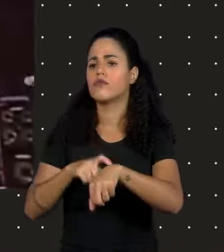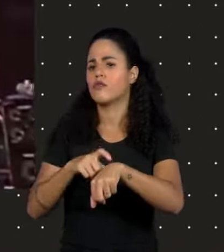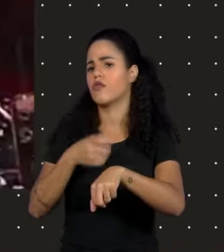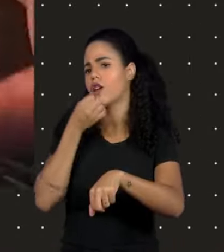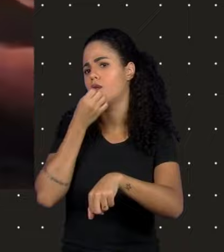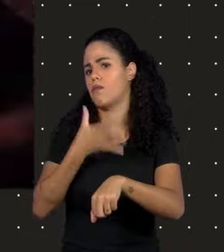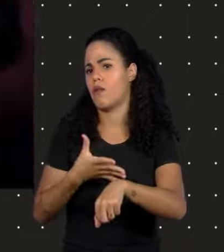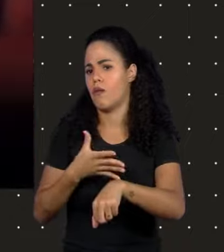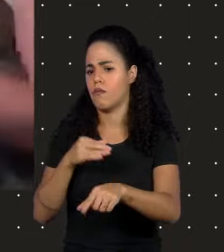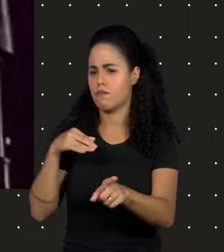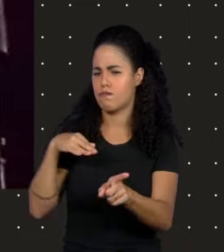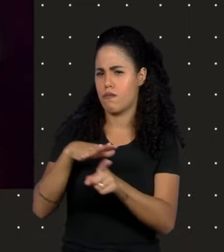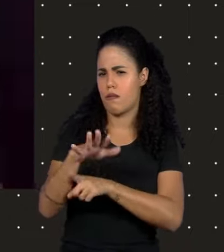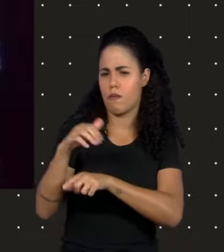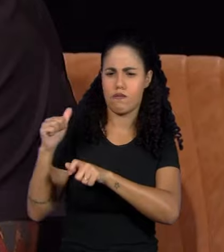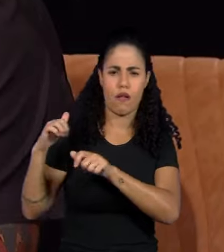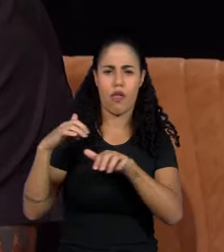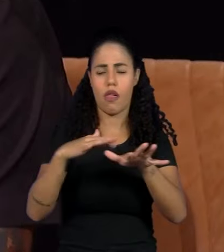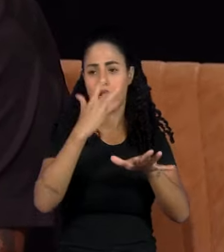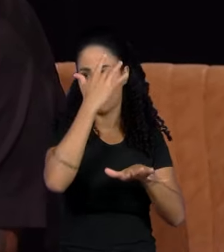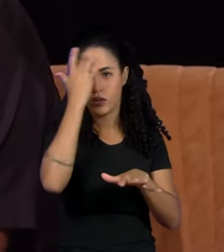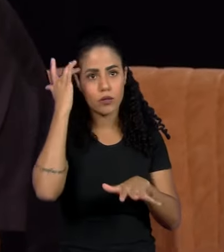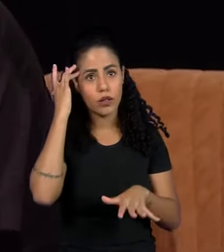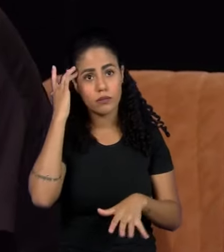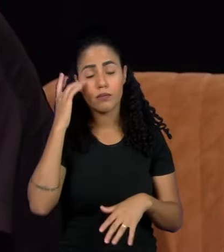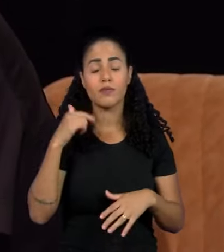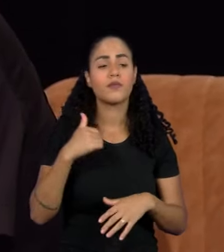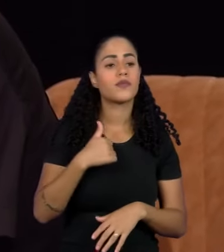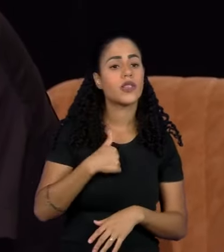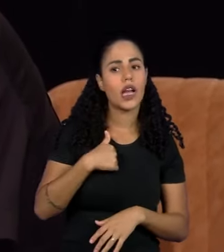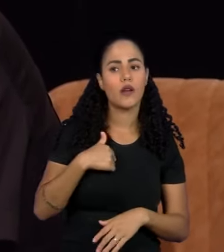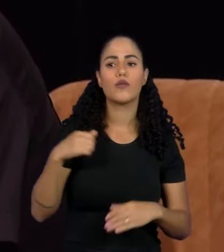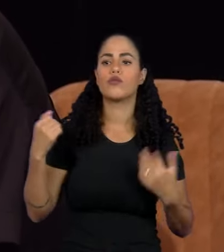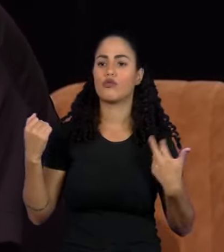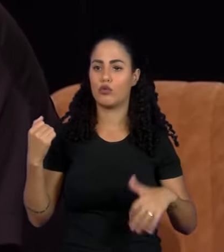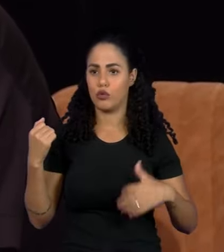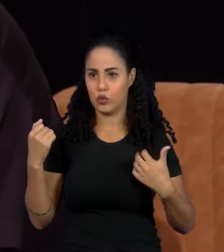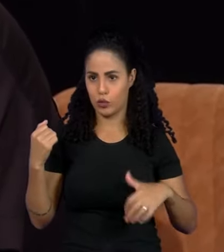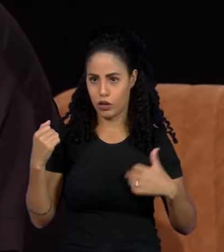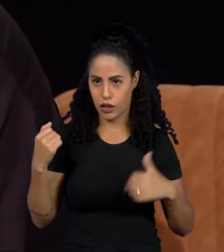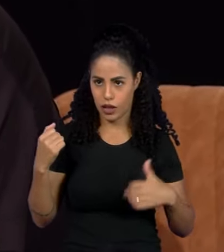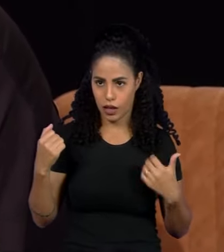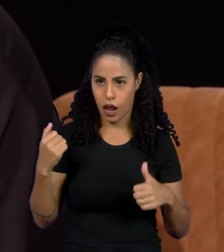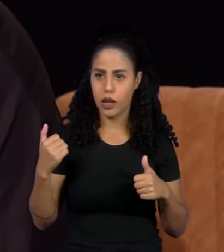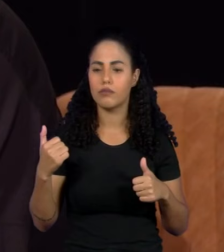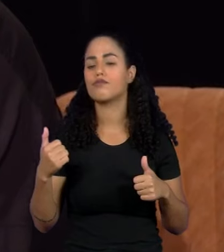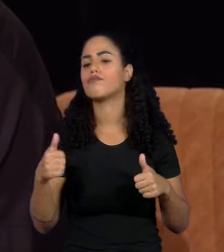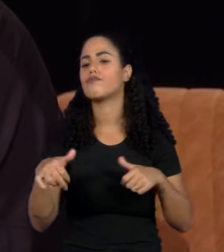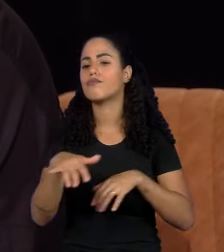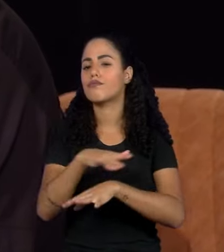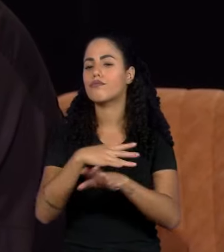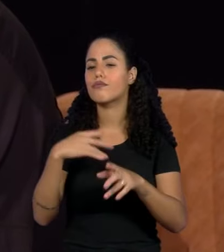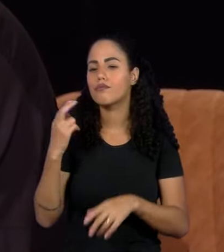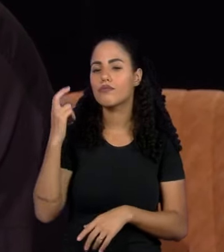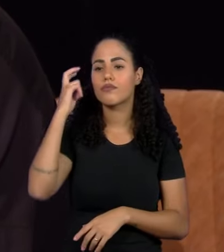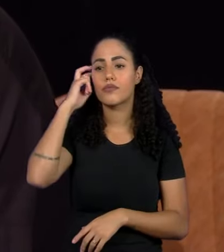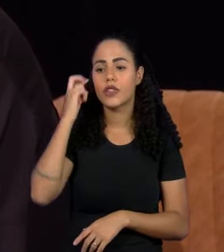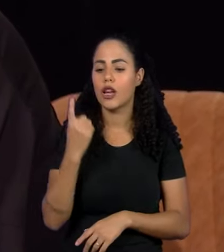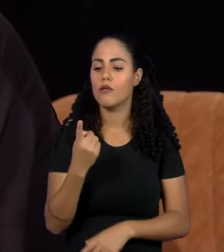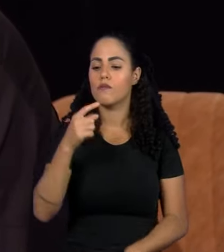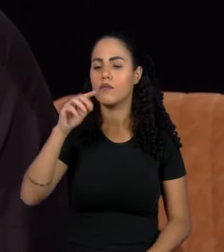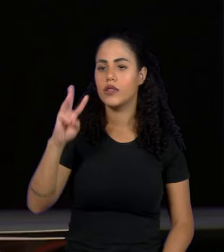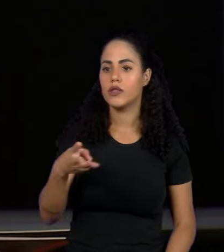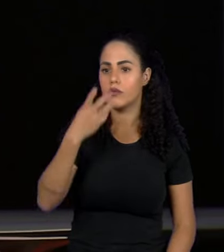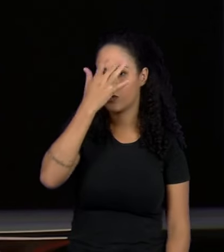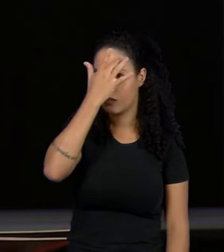público do... Na verdade, Atílio, eu toquei aqui numa virada cultural na Paulista, que tinha mais de 1 milhão e tanto. Mas